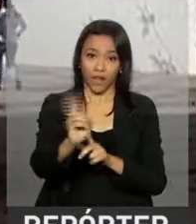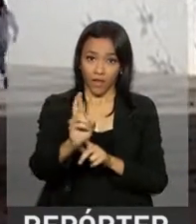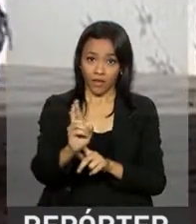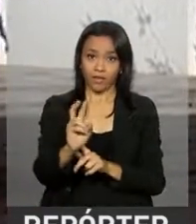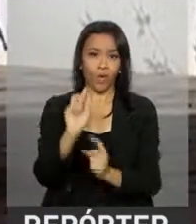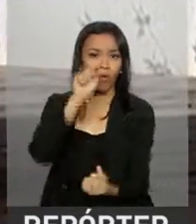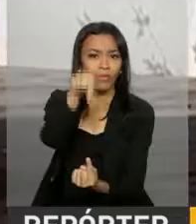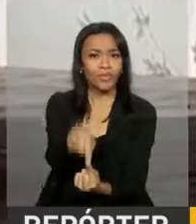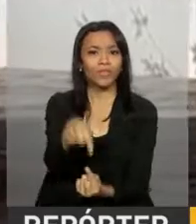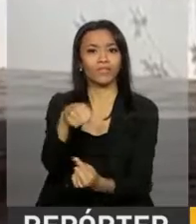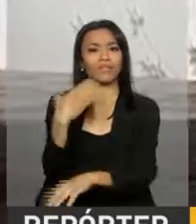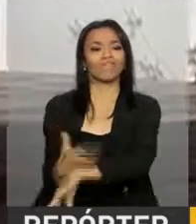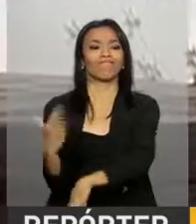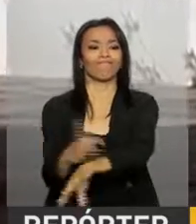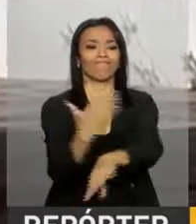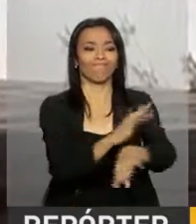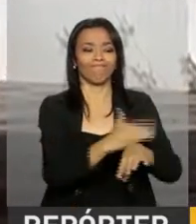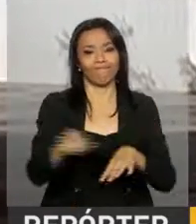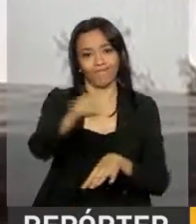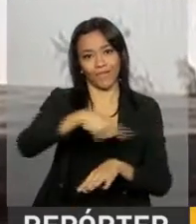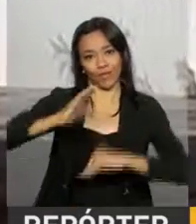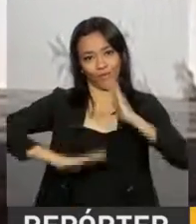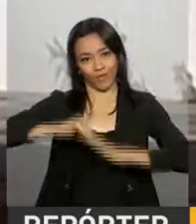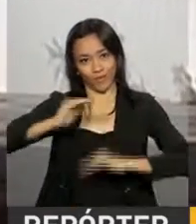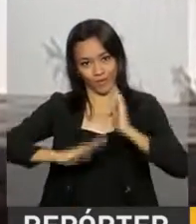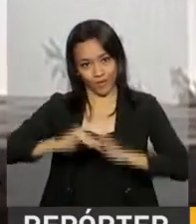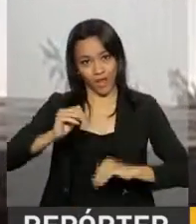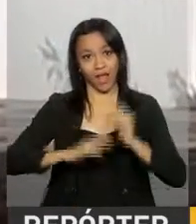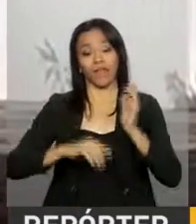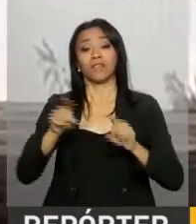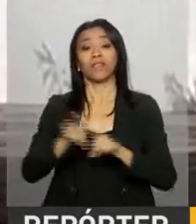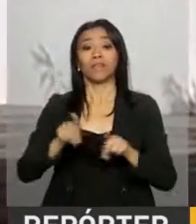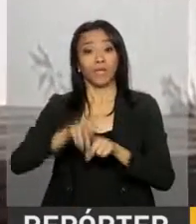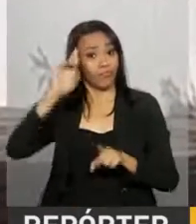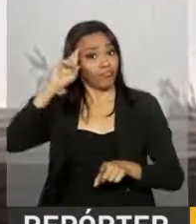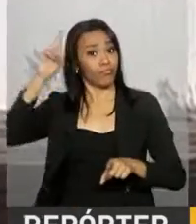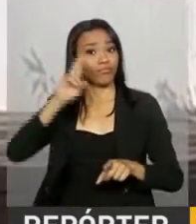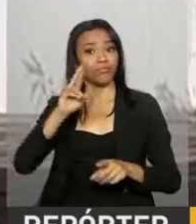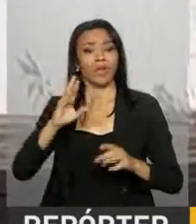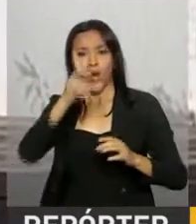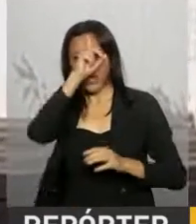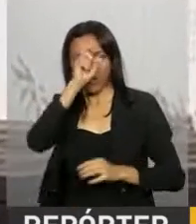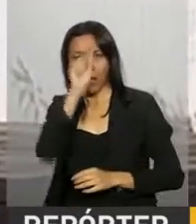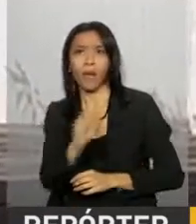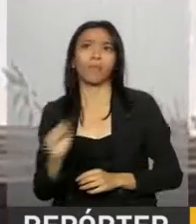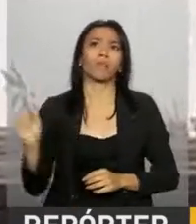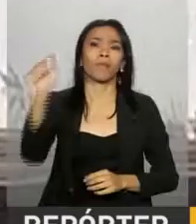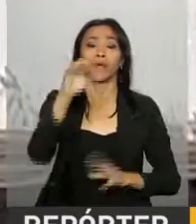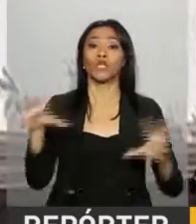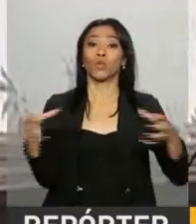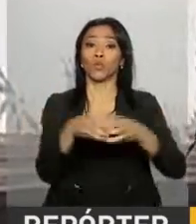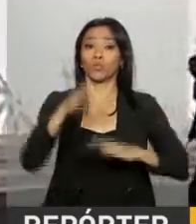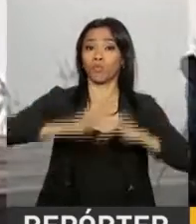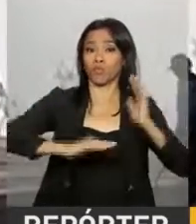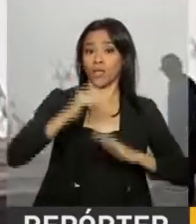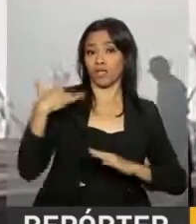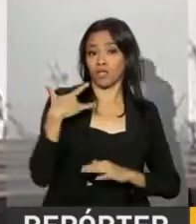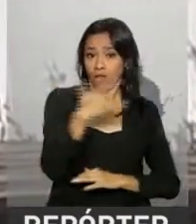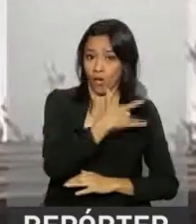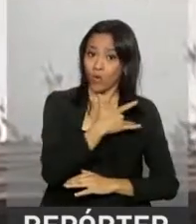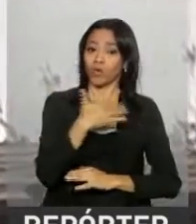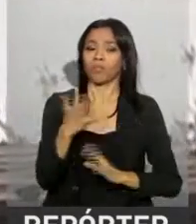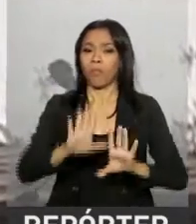qualificar os atendimentos incentivar os gestores e as equipes de saúde a melhorar os serviços da atenção básica